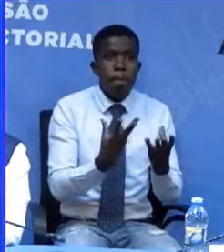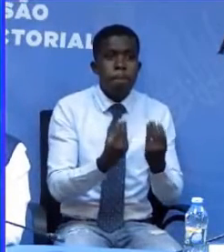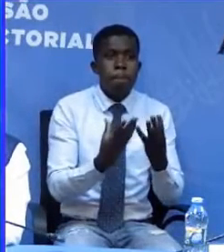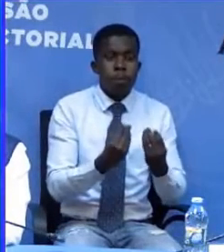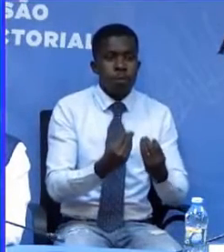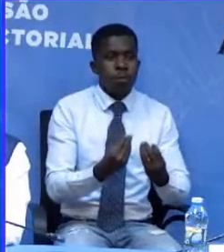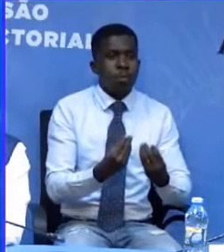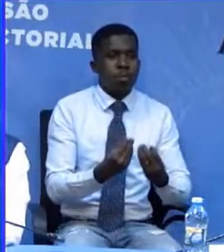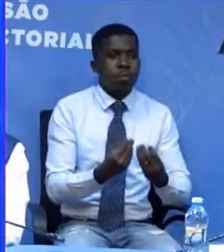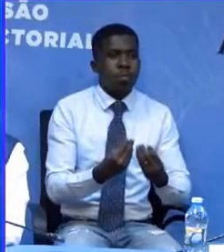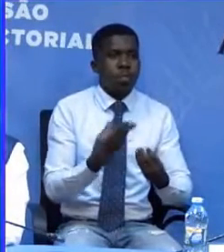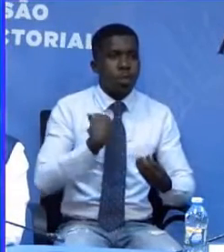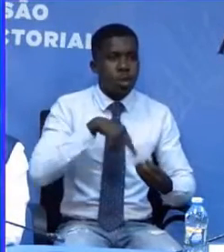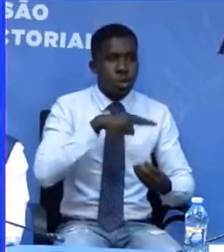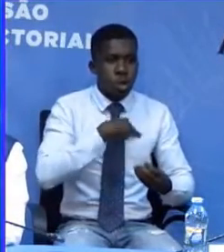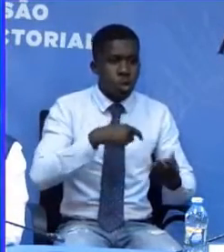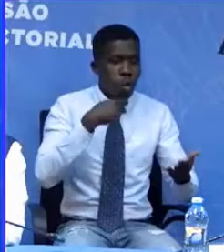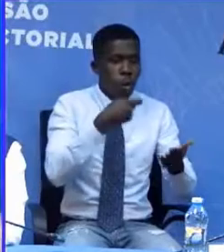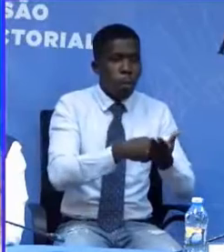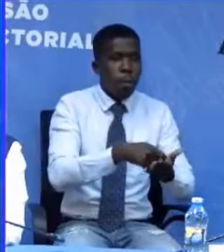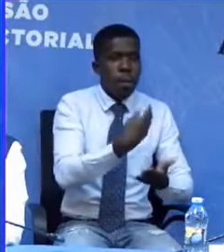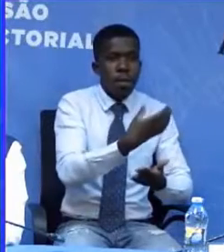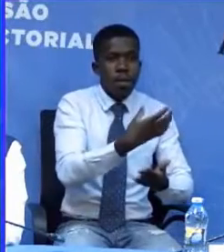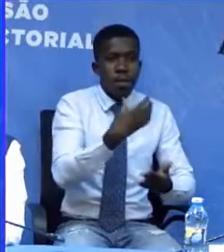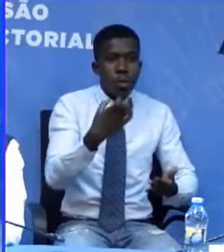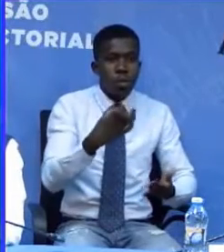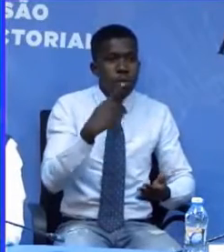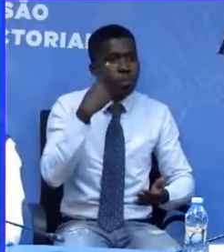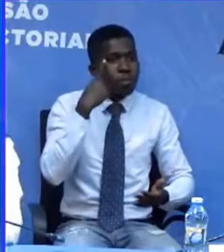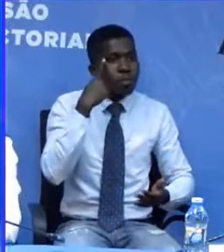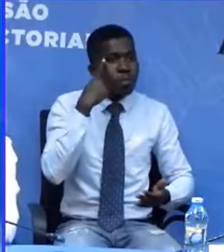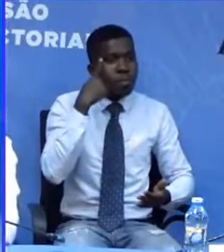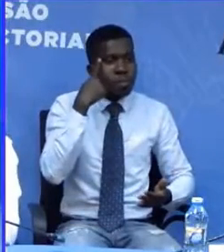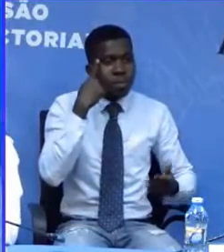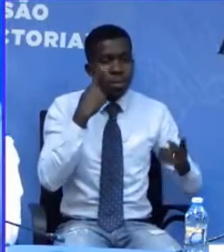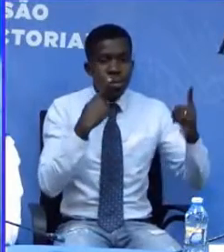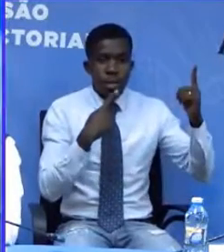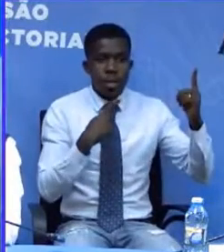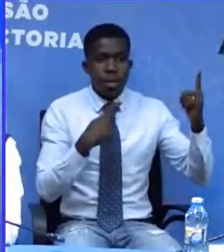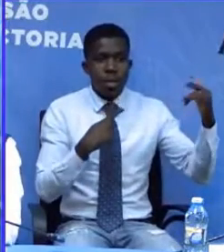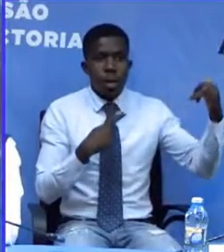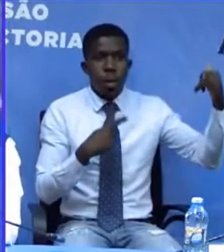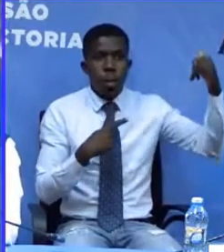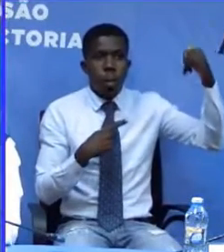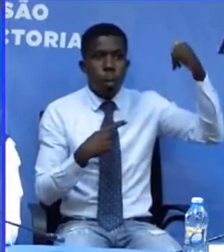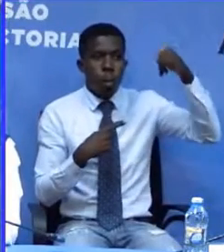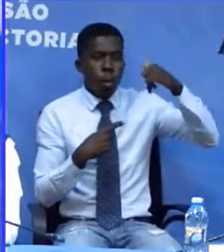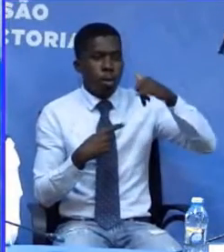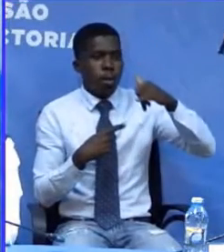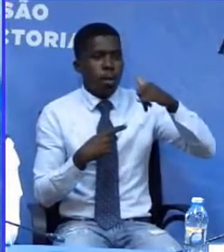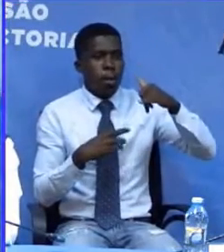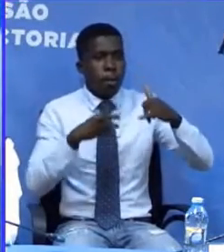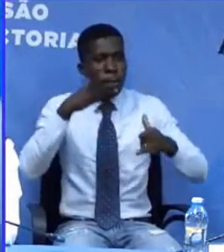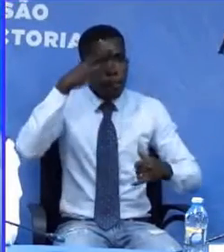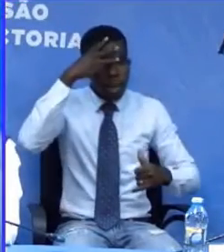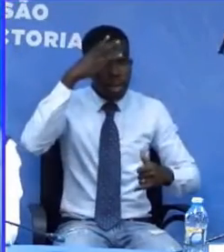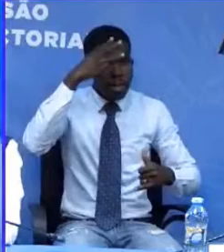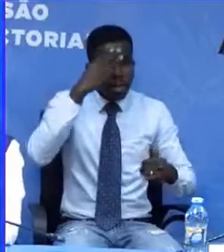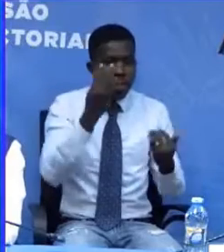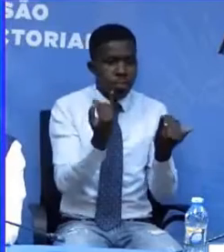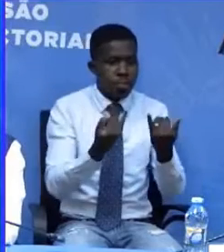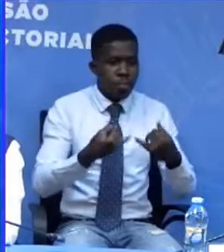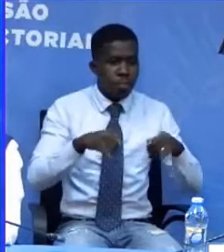mais competitivos e por esta razão é que fomos à China comprar na origem muitos destes